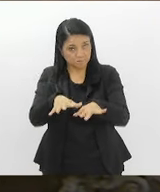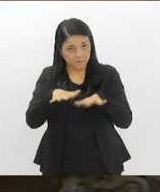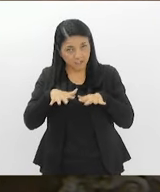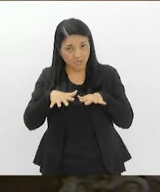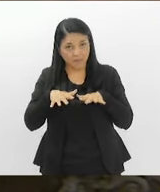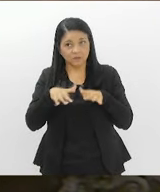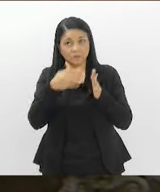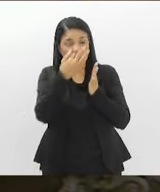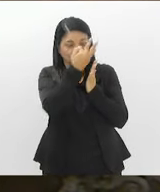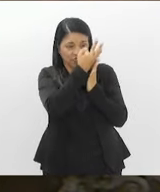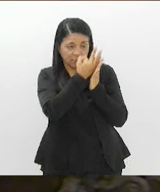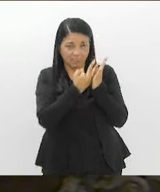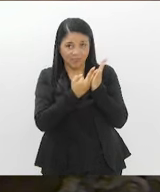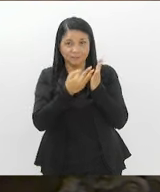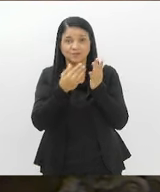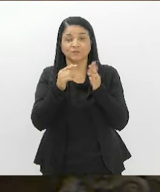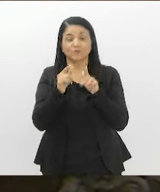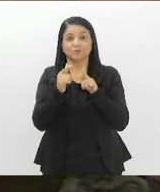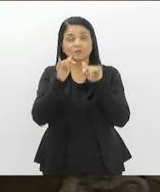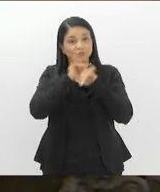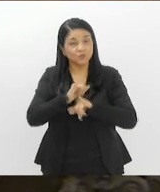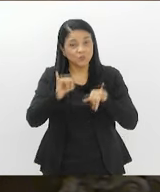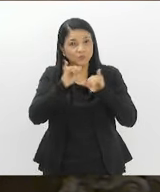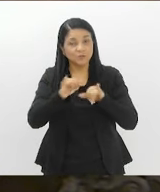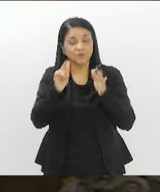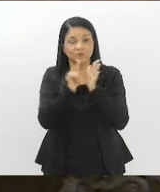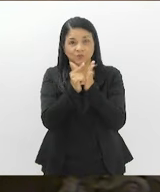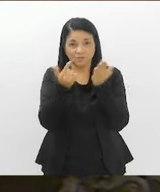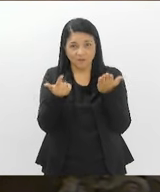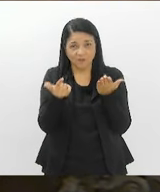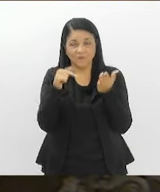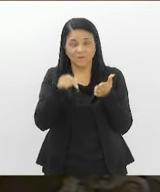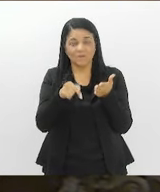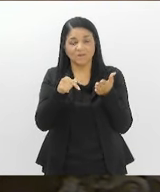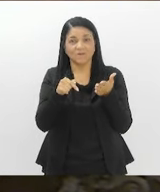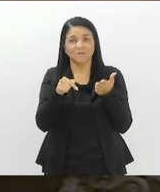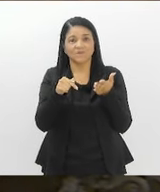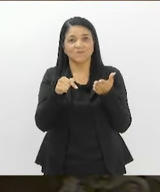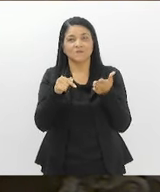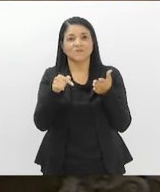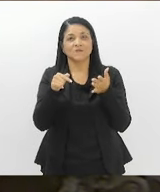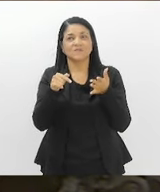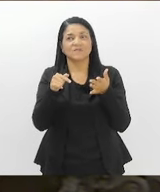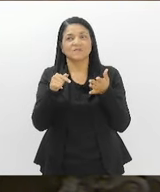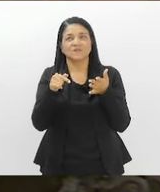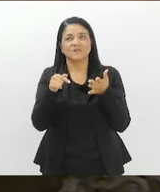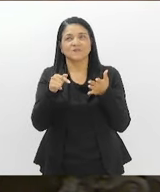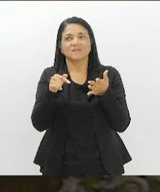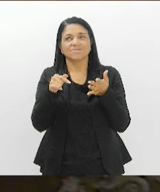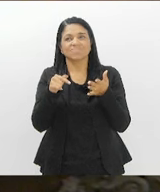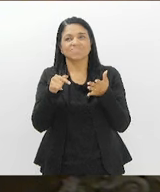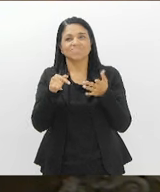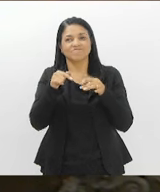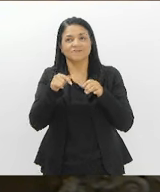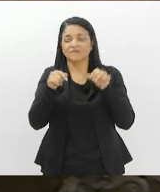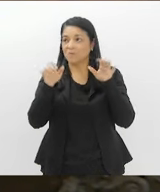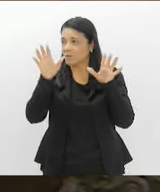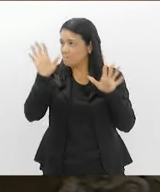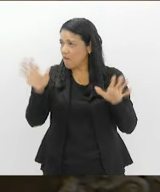do nosso jornal ecoaram sobre o teto, sobre a abóbada e sobre essas